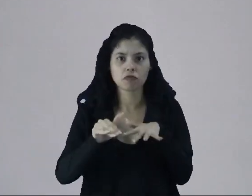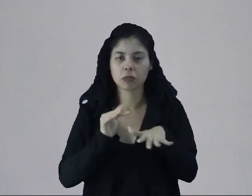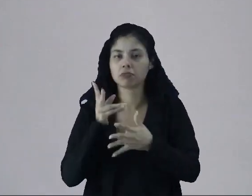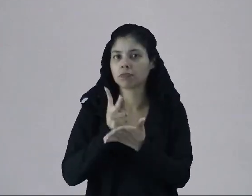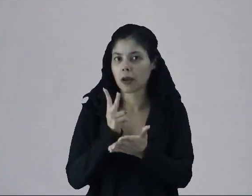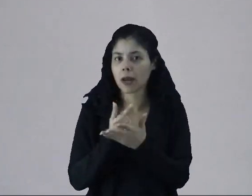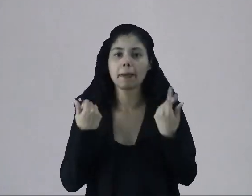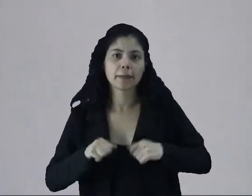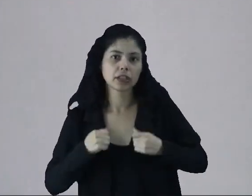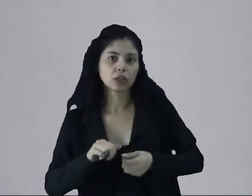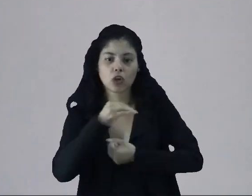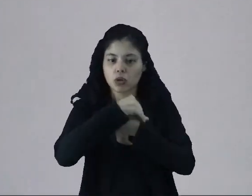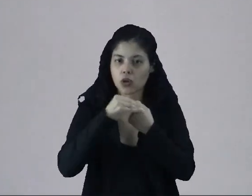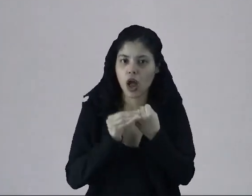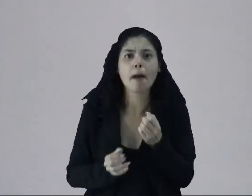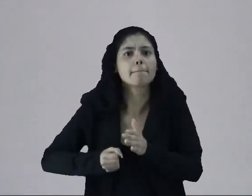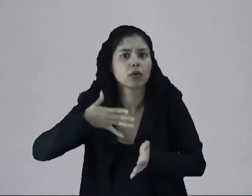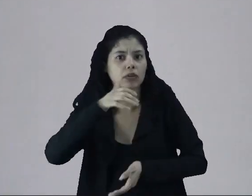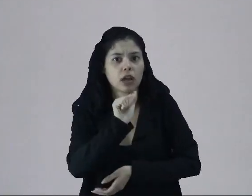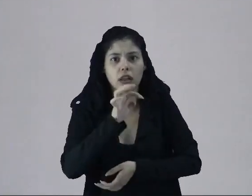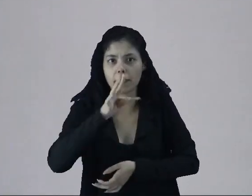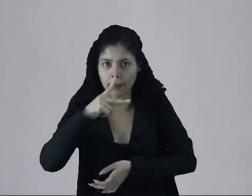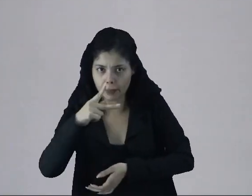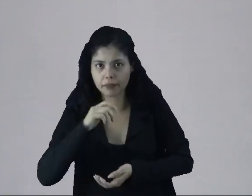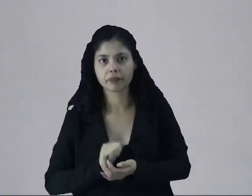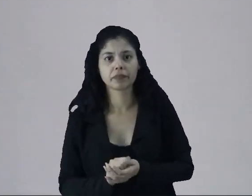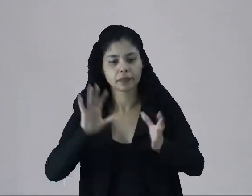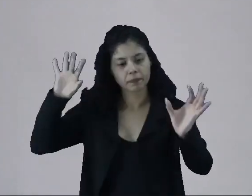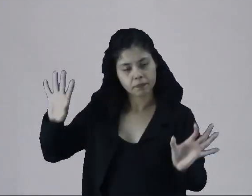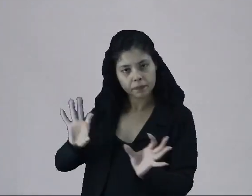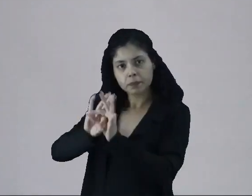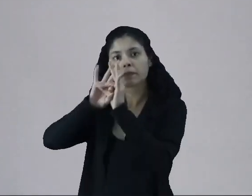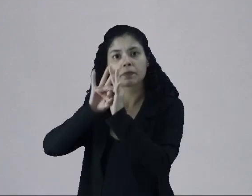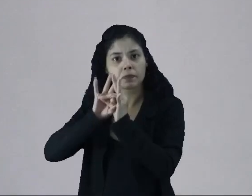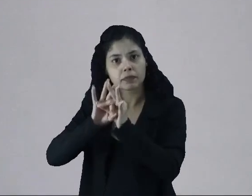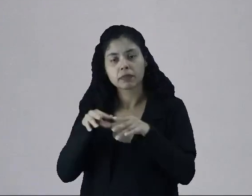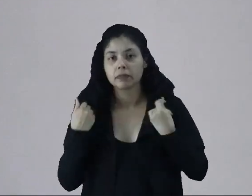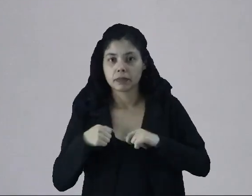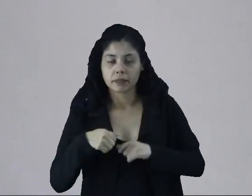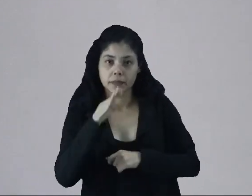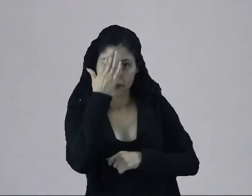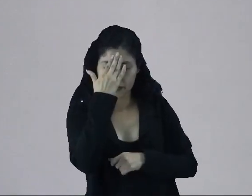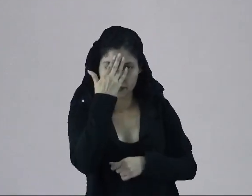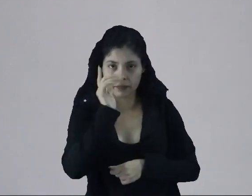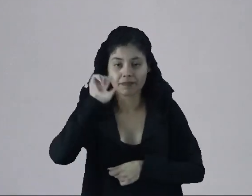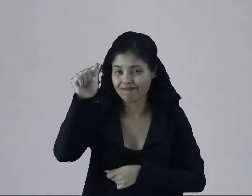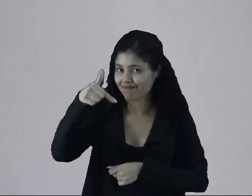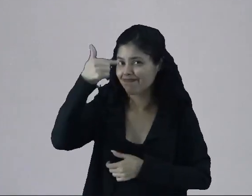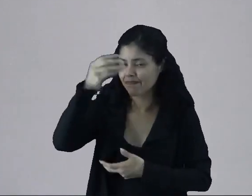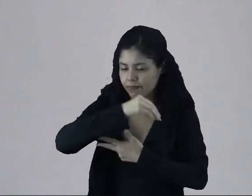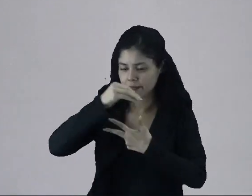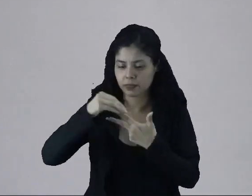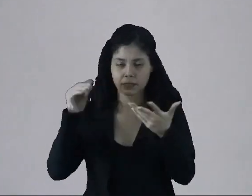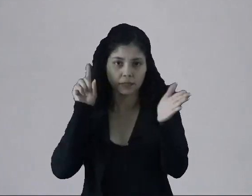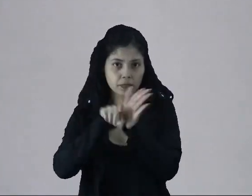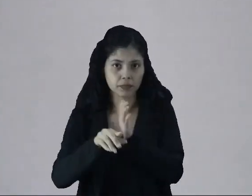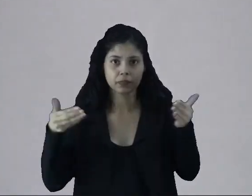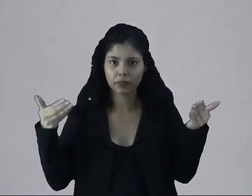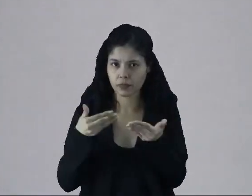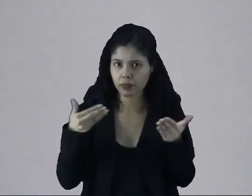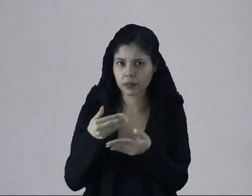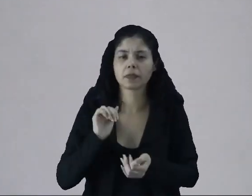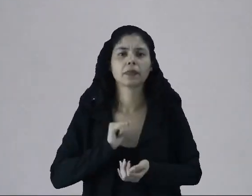precisa de muitas moléculas de ATP. Então, são essas relações que você precisa entender. Lá no Enem, as questões, hoje em dia, lá